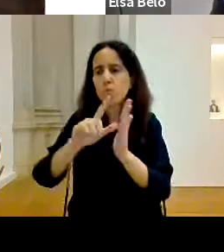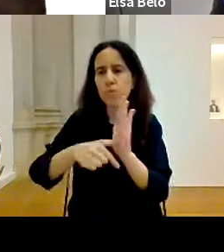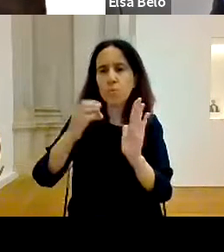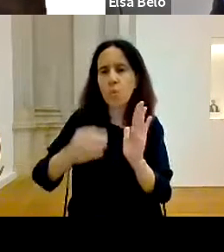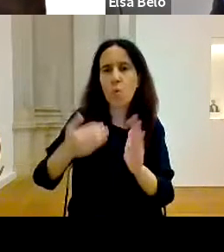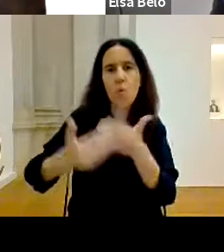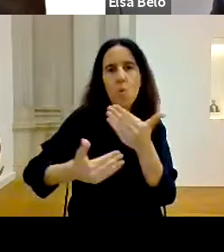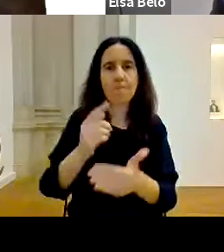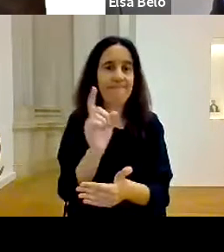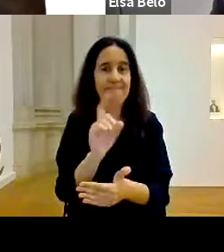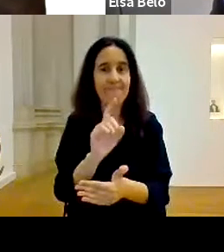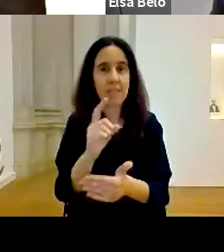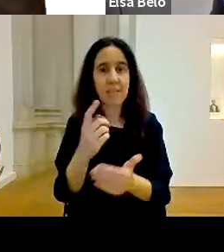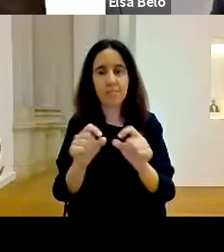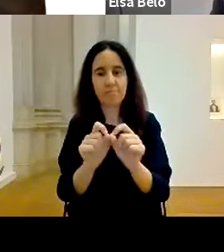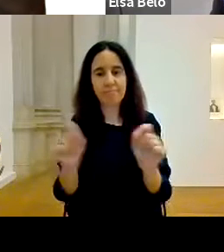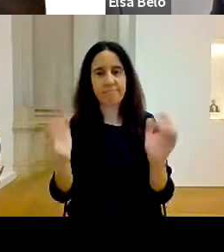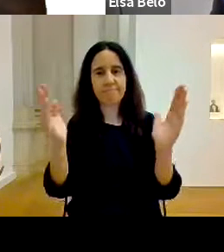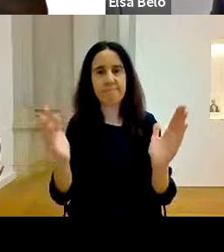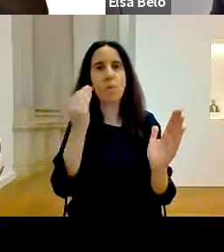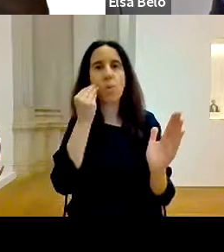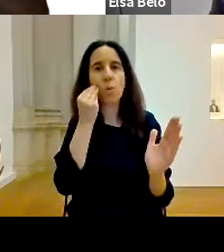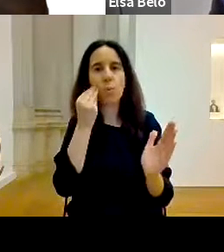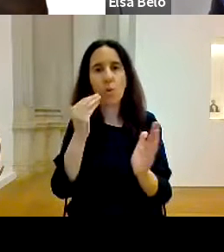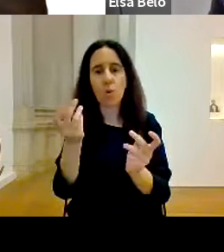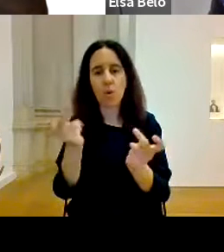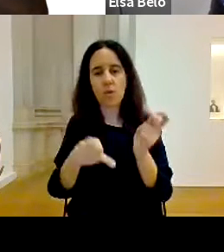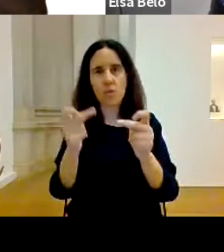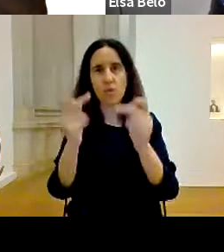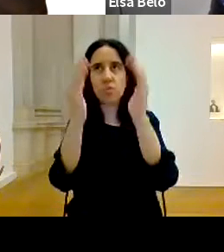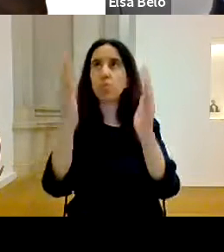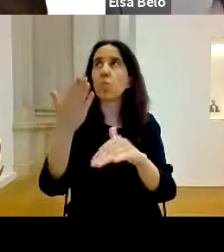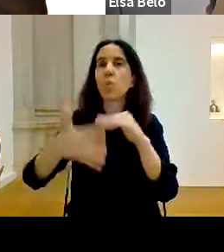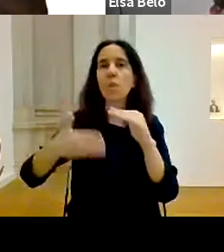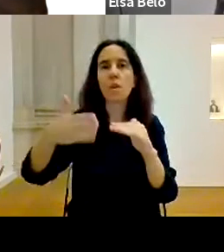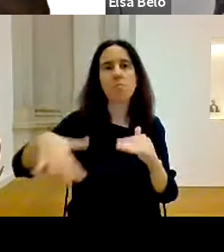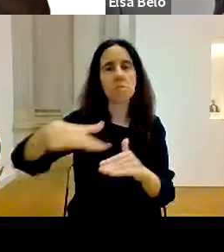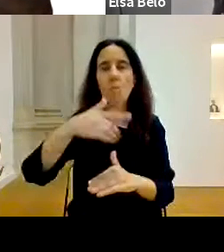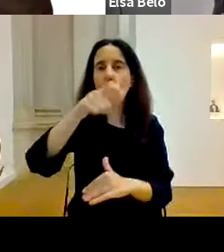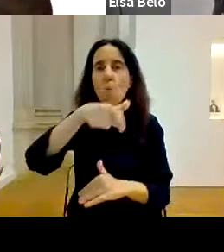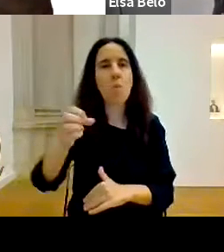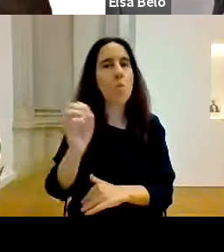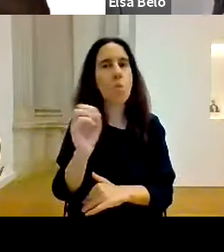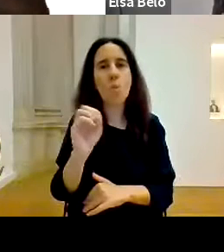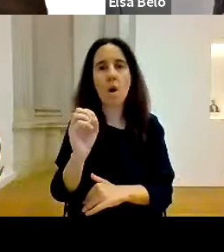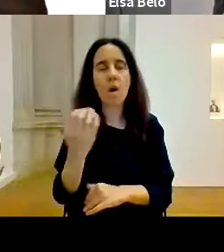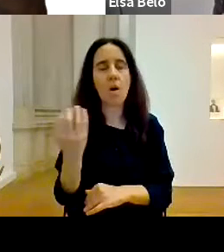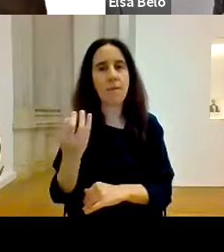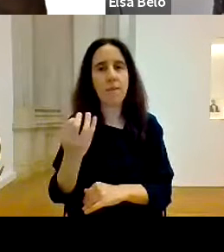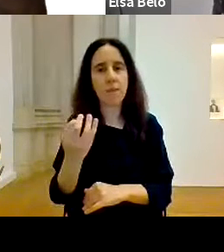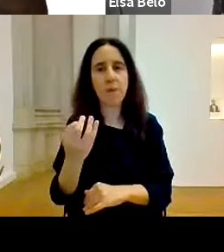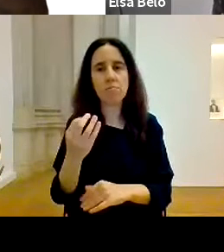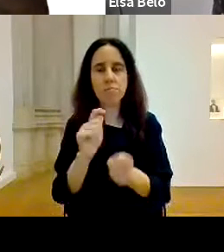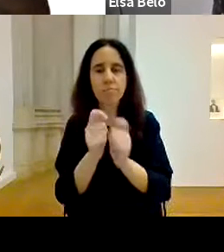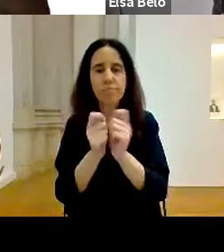ocorrer dentro do perímetro físico dos organismos. De um dia para o outro as pessoas não estavam lá e, portanto, houve certamente ajustes que foi